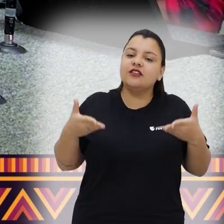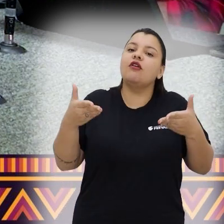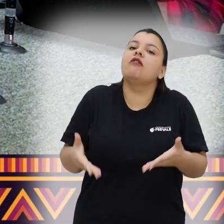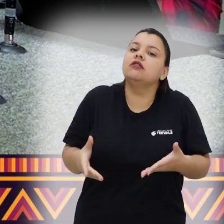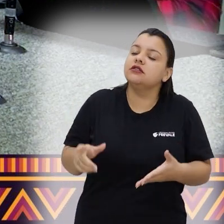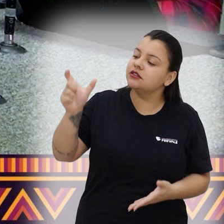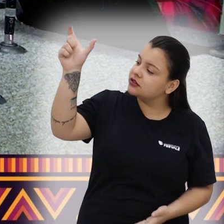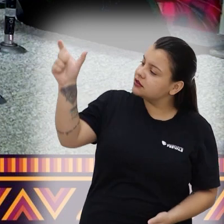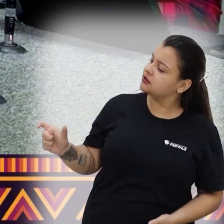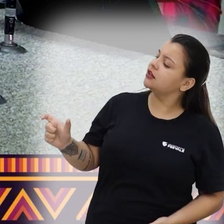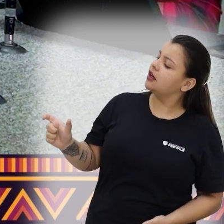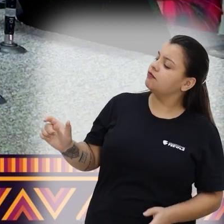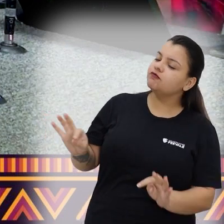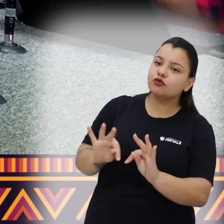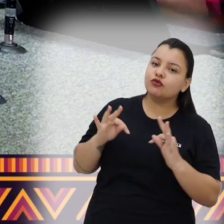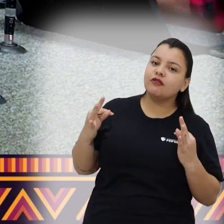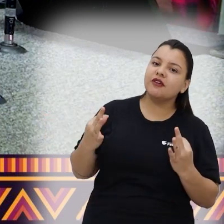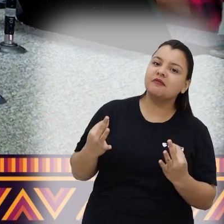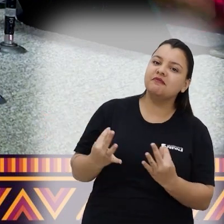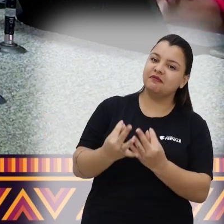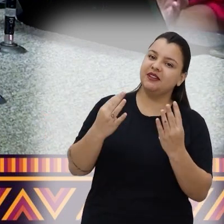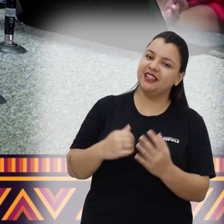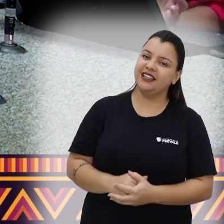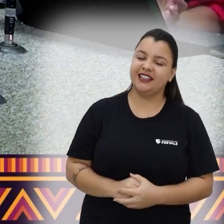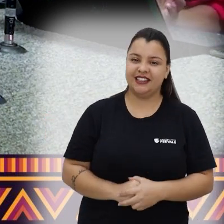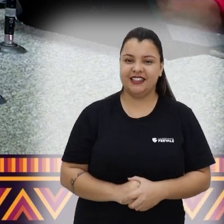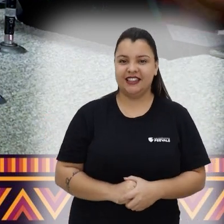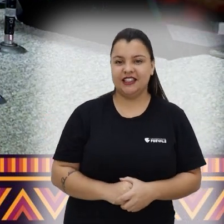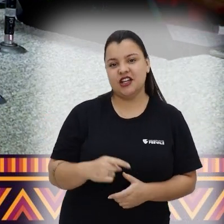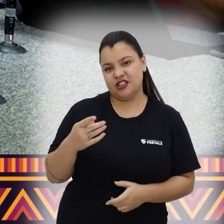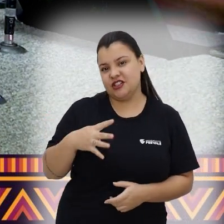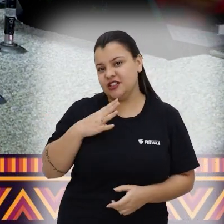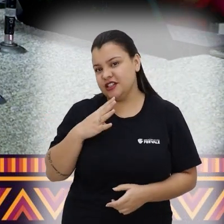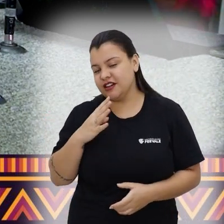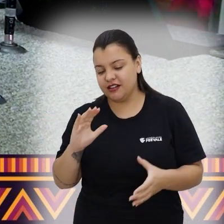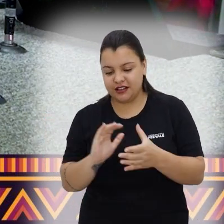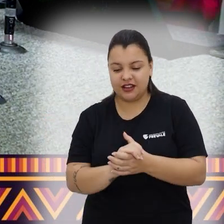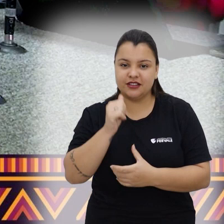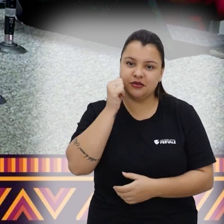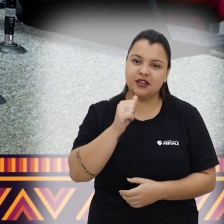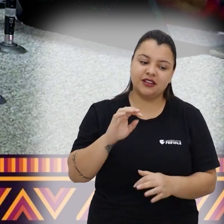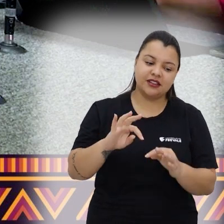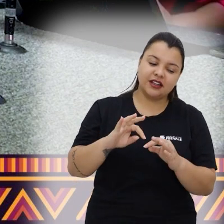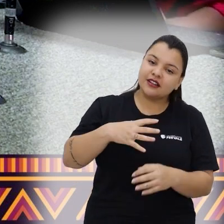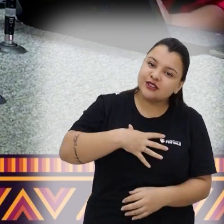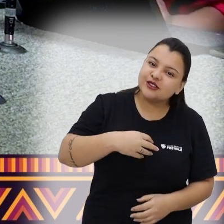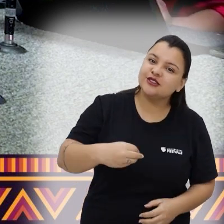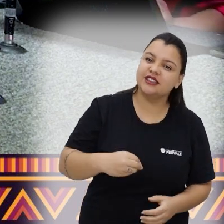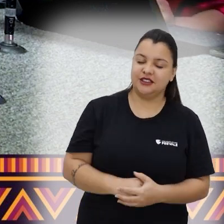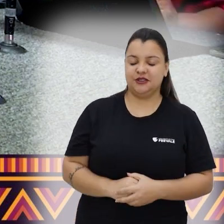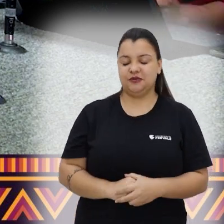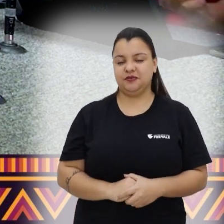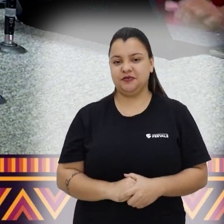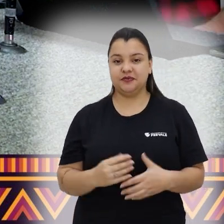né? A tua família, Sim. né? A Gurtchenska a gente já conhece, mas assim, teus filhos, Sim, hoje sim. eu sei que tu é